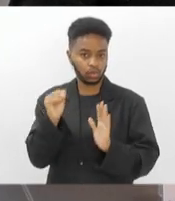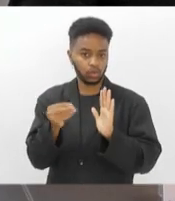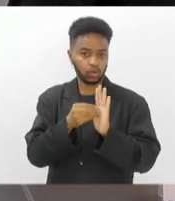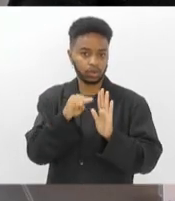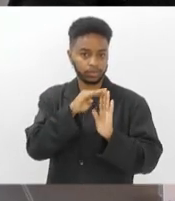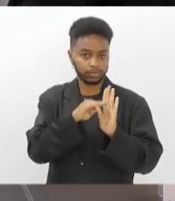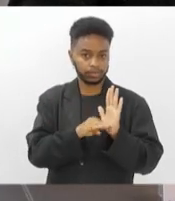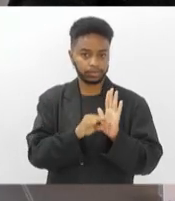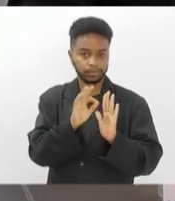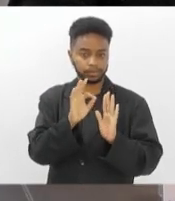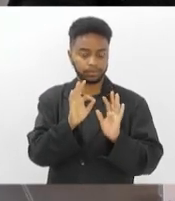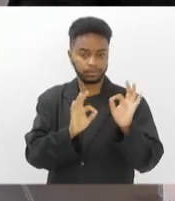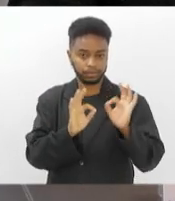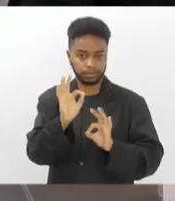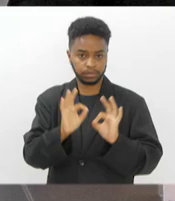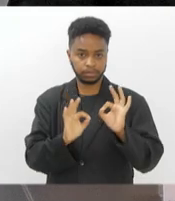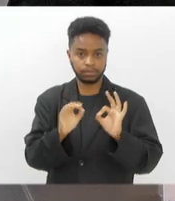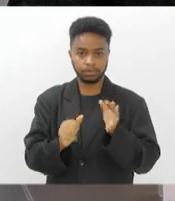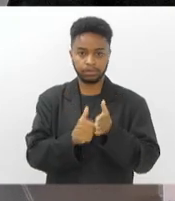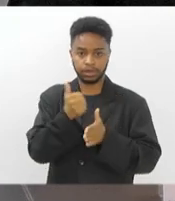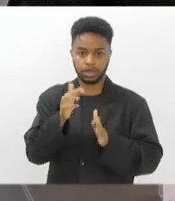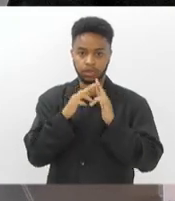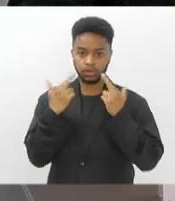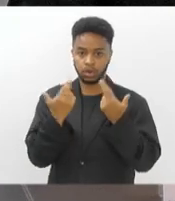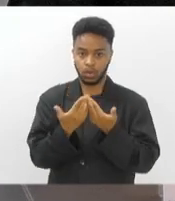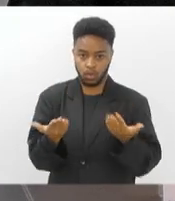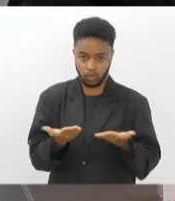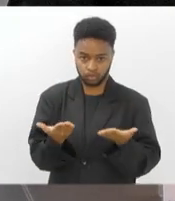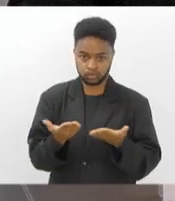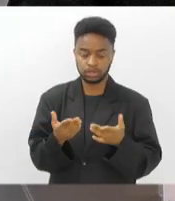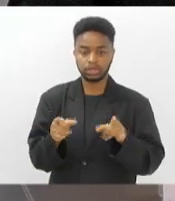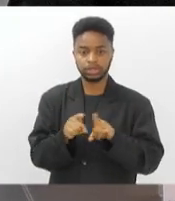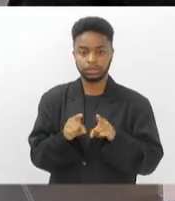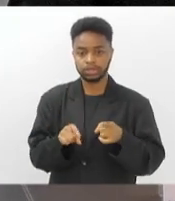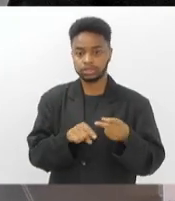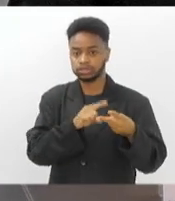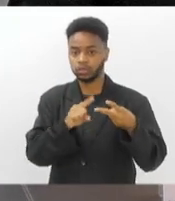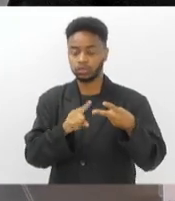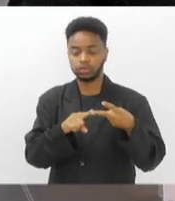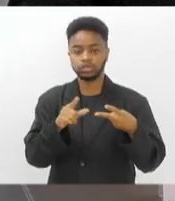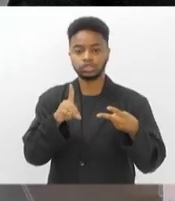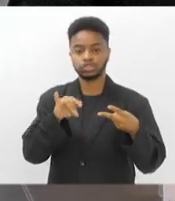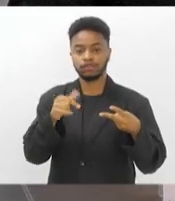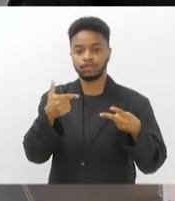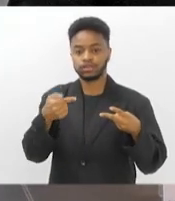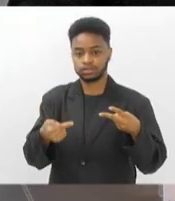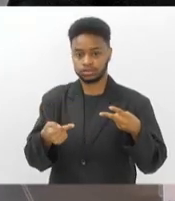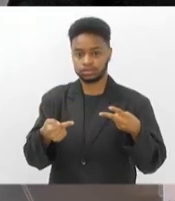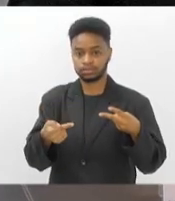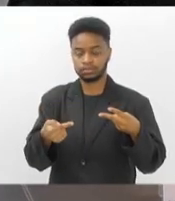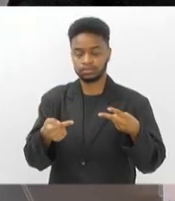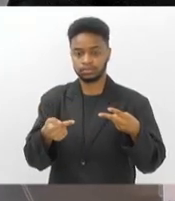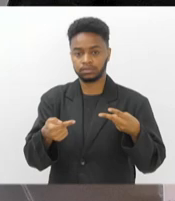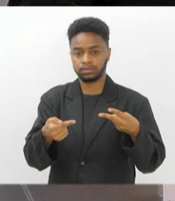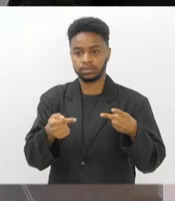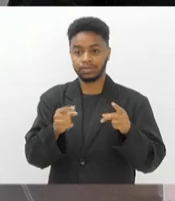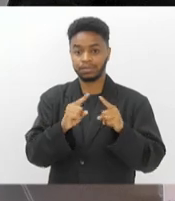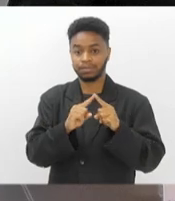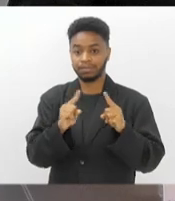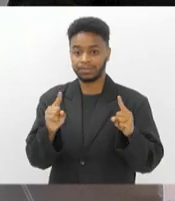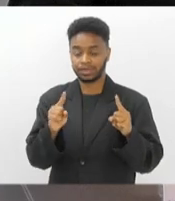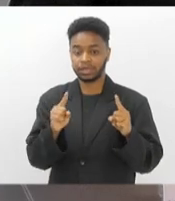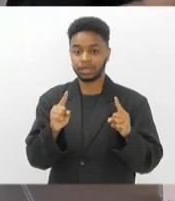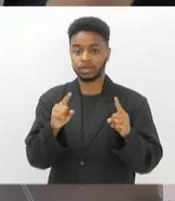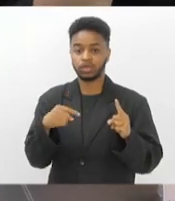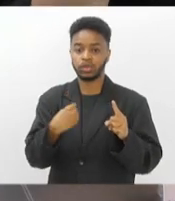primeira reunião reunião ordinária hoje a segunda No próximo dia 27 só que nós estamos